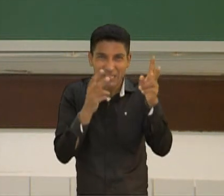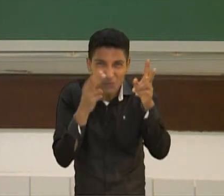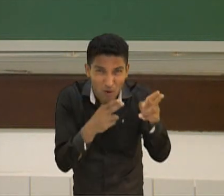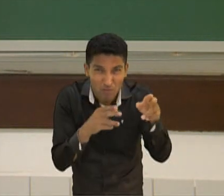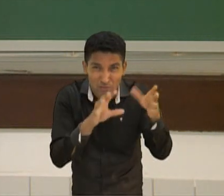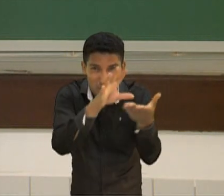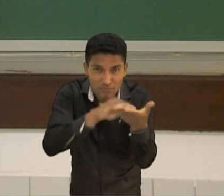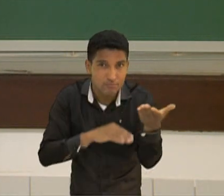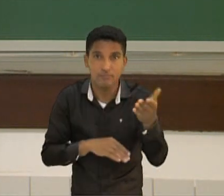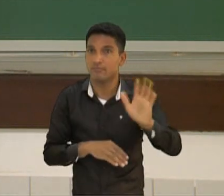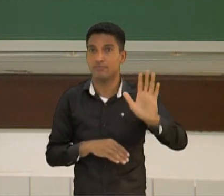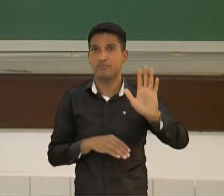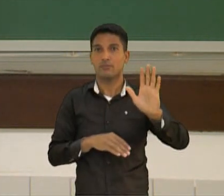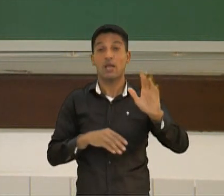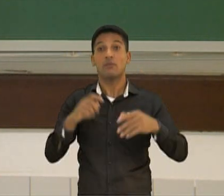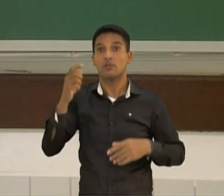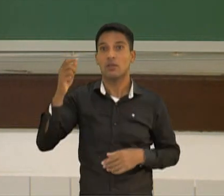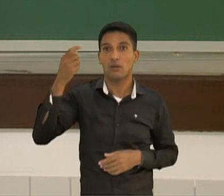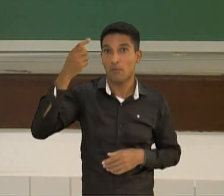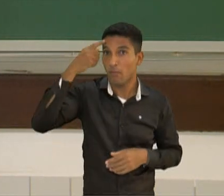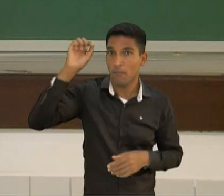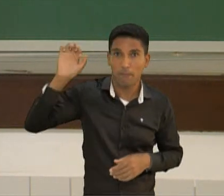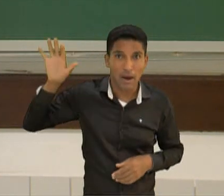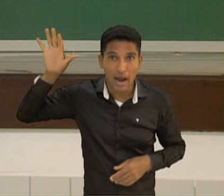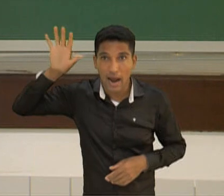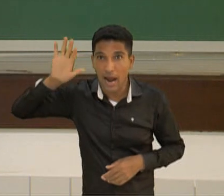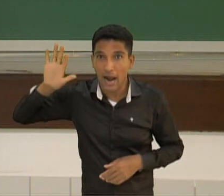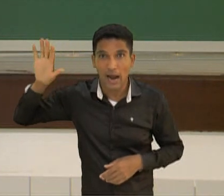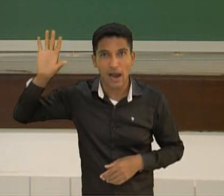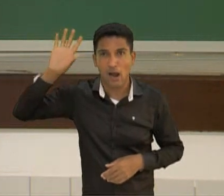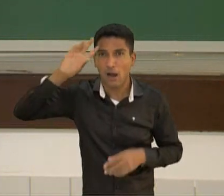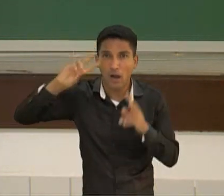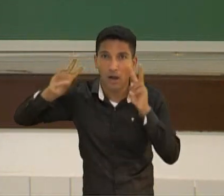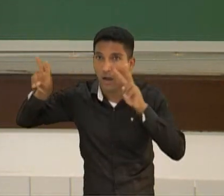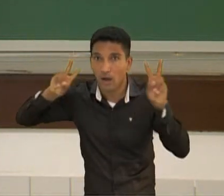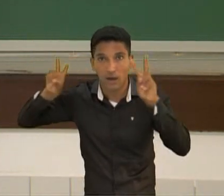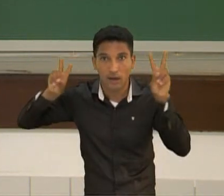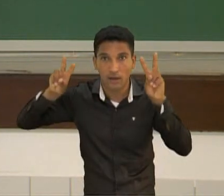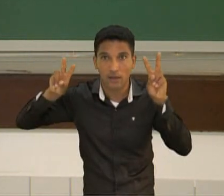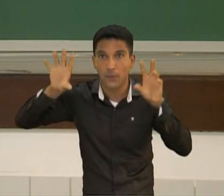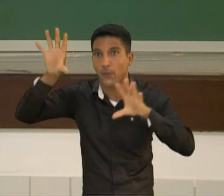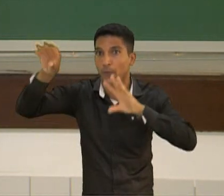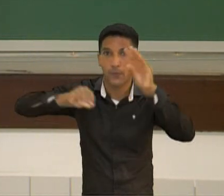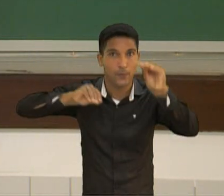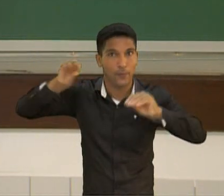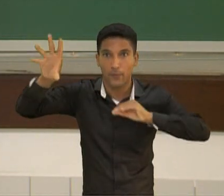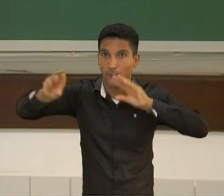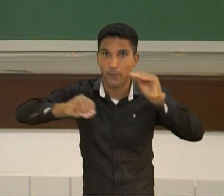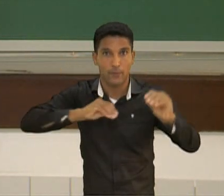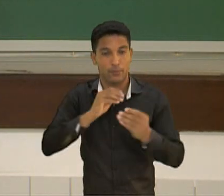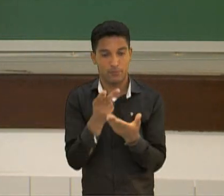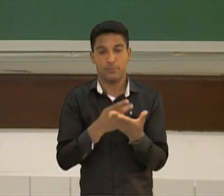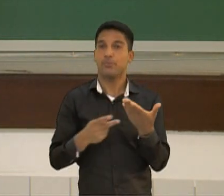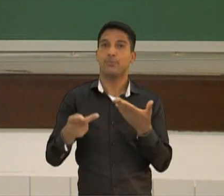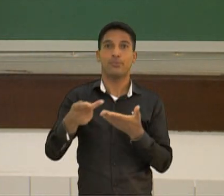expressionismo, existe essa possibilidade de você realmente retratar aquilo como você gostaria de retratar. Muito legal, né? A gente tem